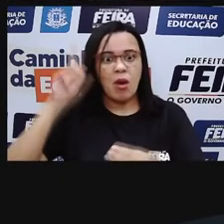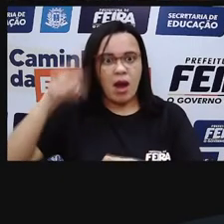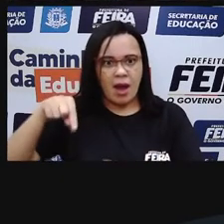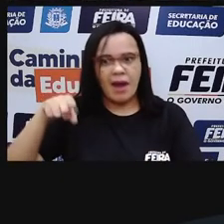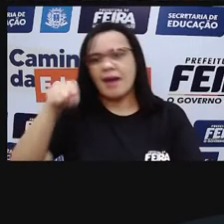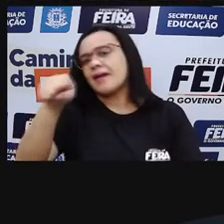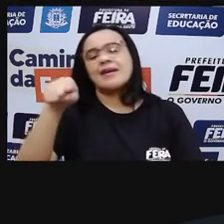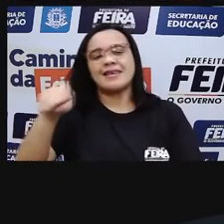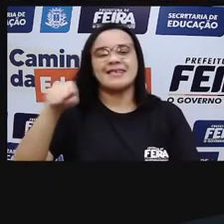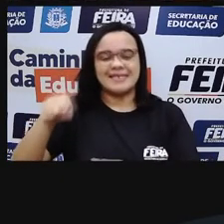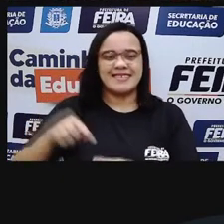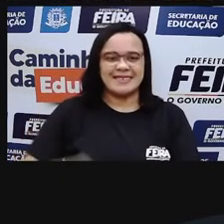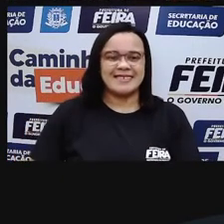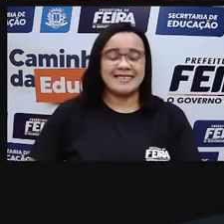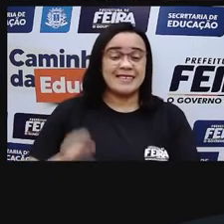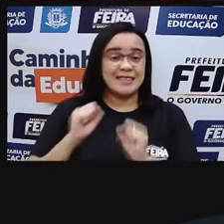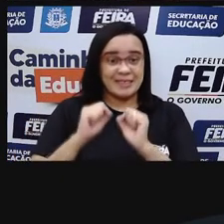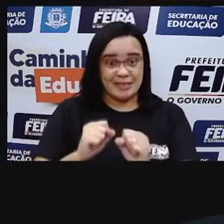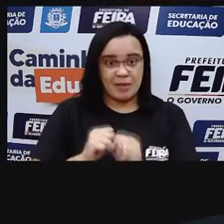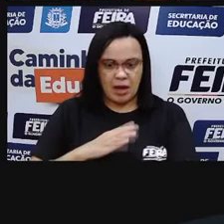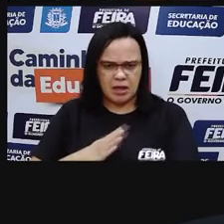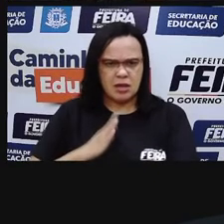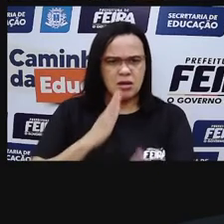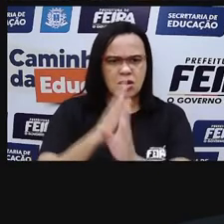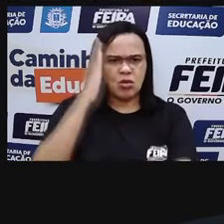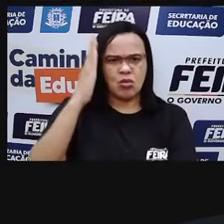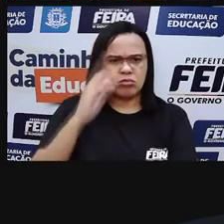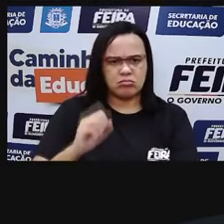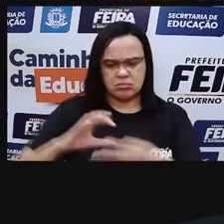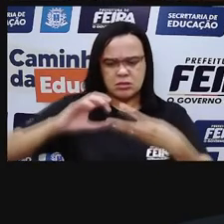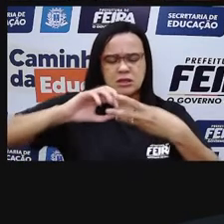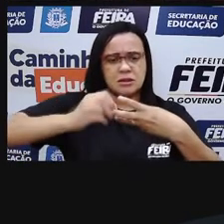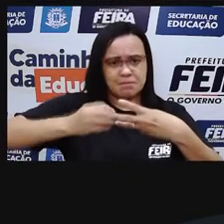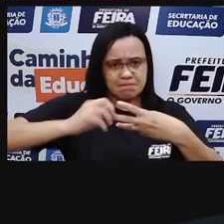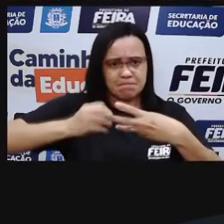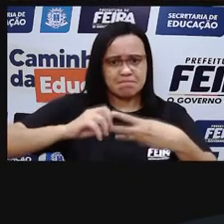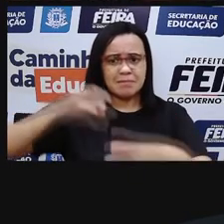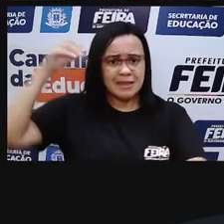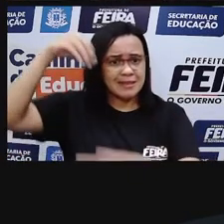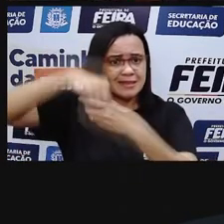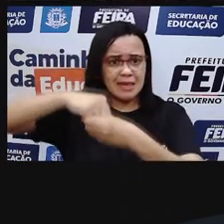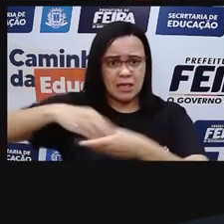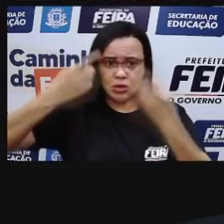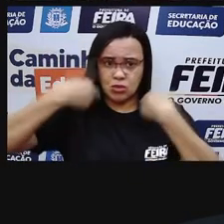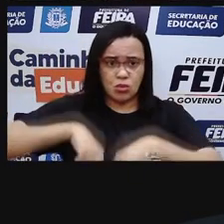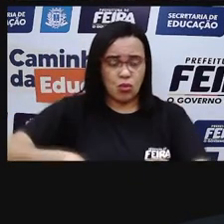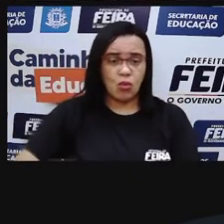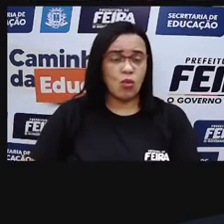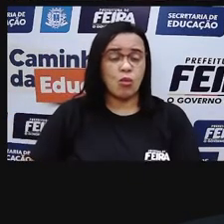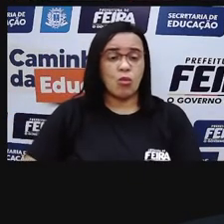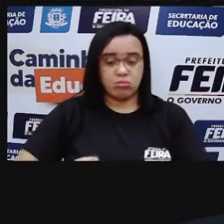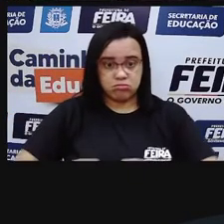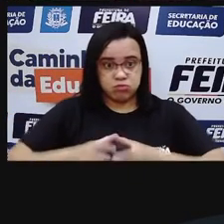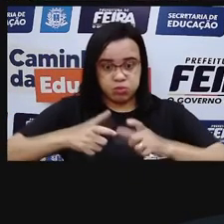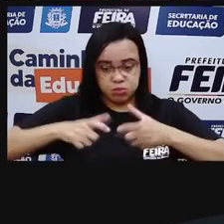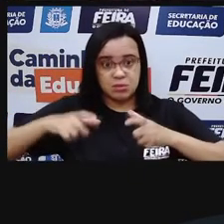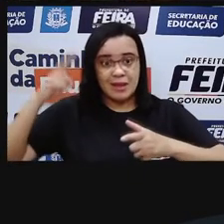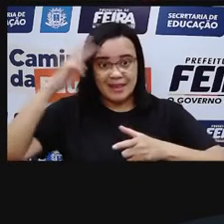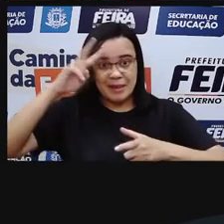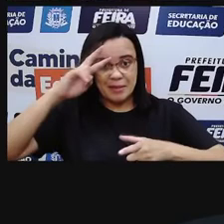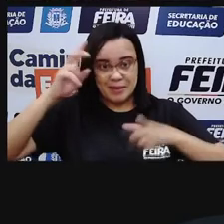vão identificar exatamente os antígenos, né, que são produzidos